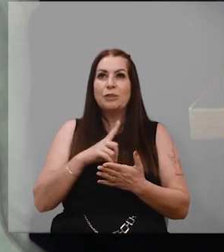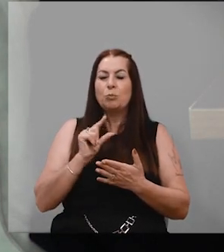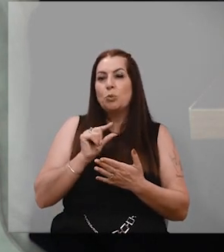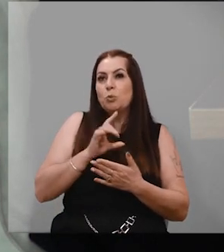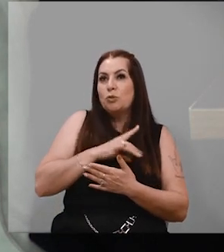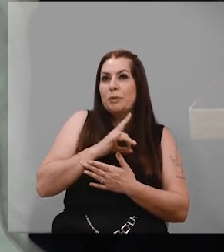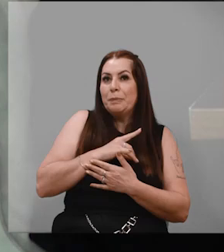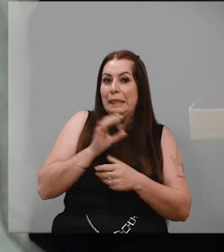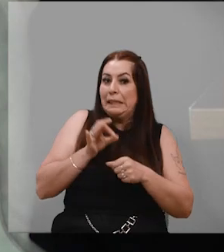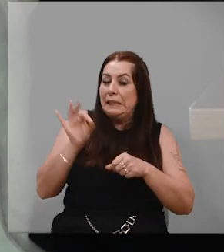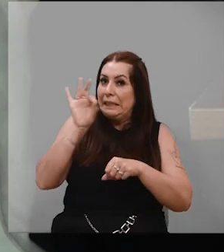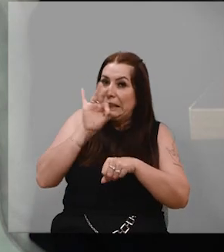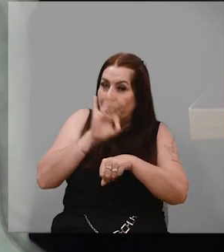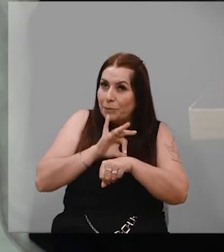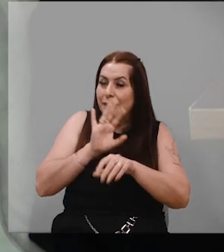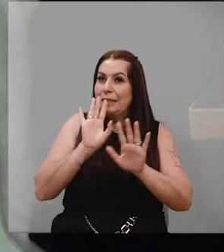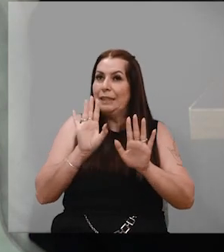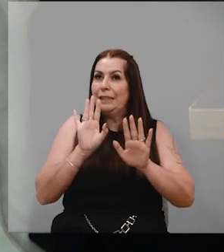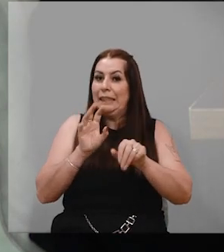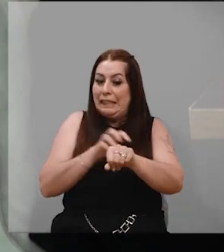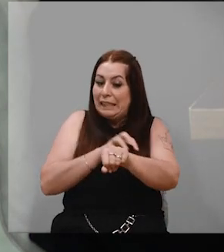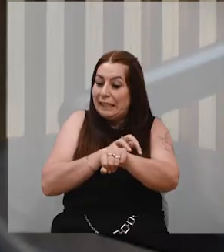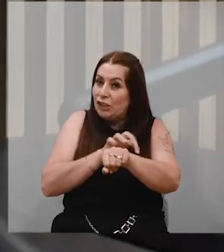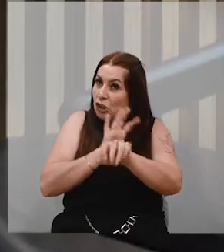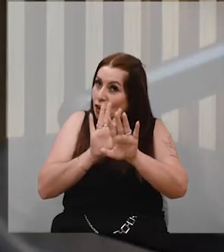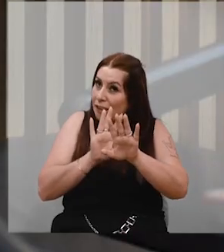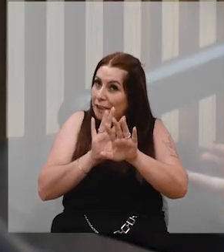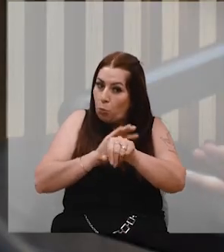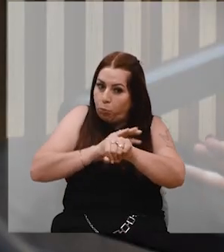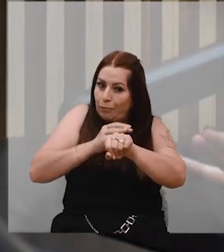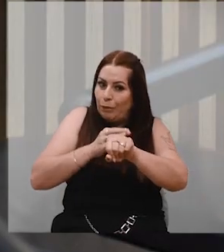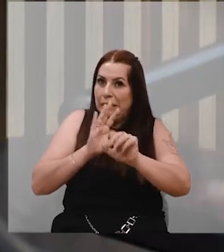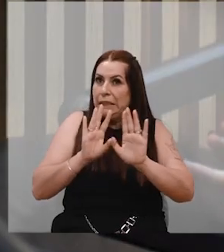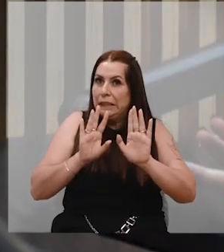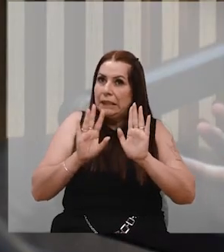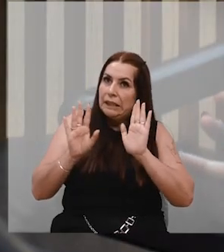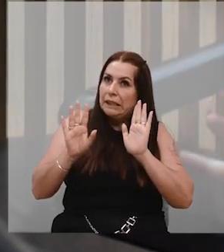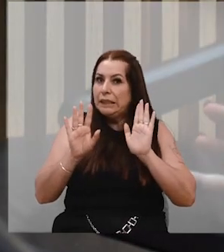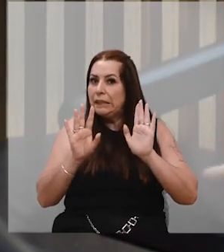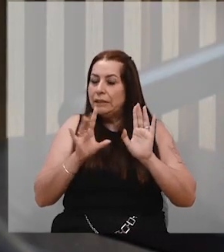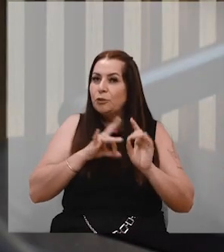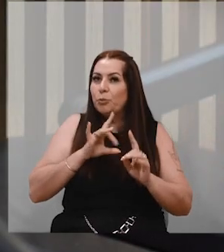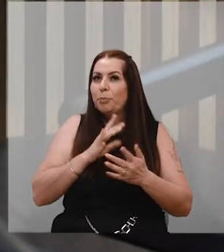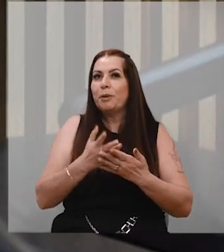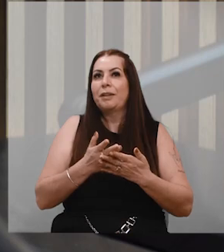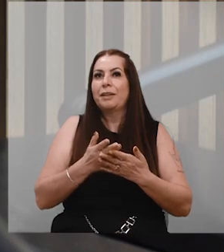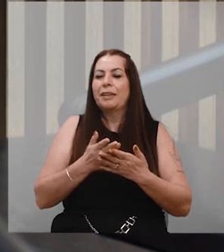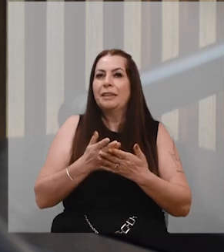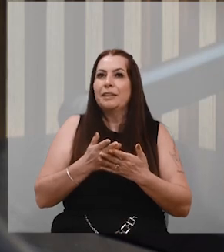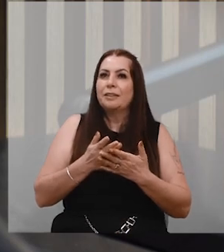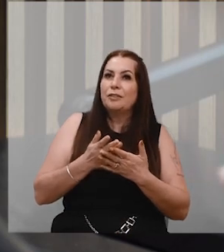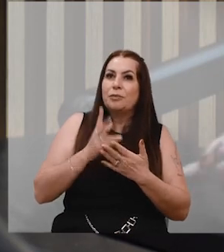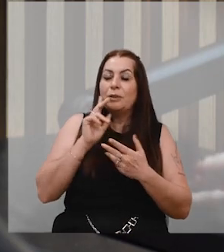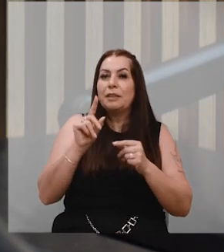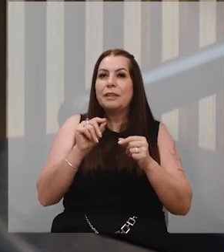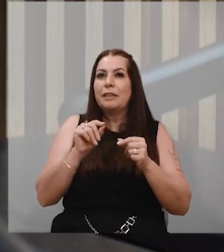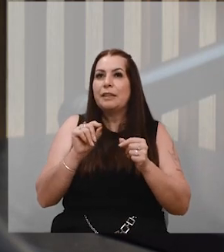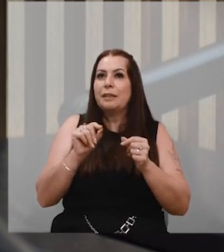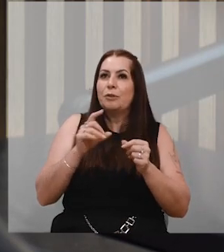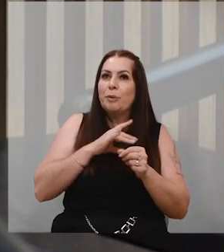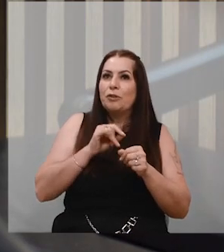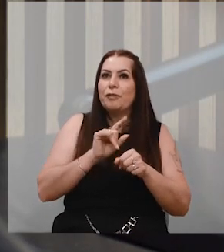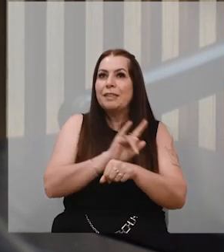de receio com abelhas. Tenho um pouquinho de alergia de abelhas, então fiquei um pouco com medo, assim. Fiquei com o pé atrás de fazer o da Terra,